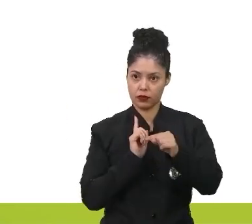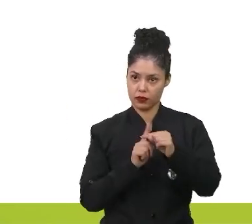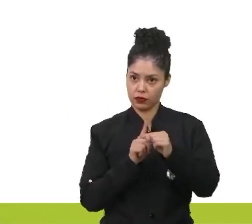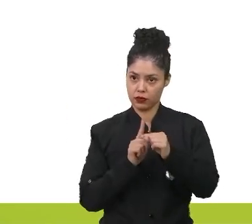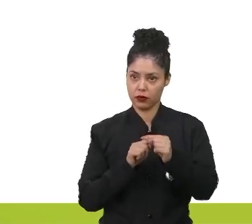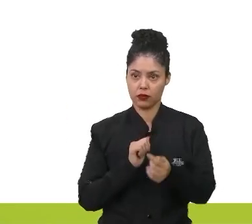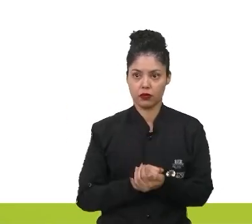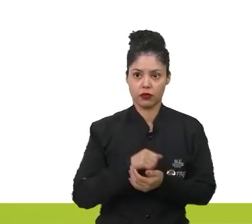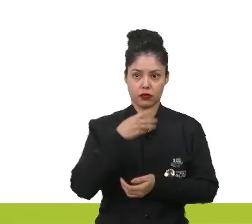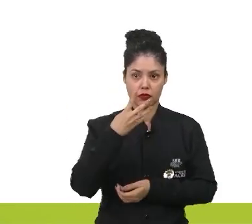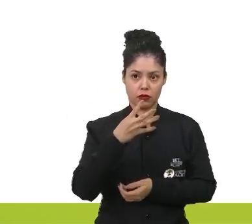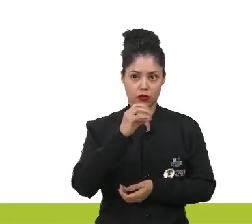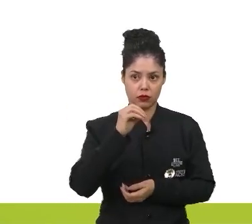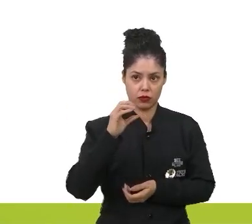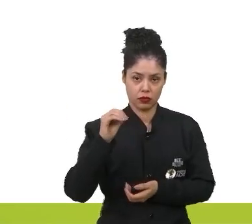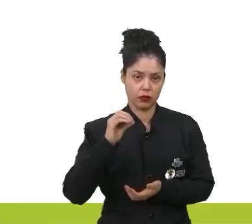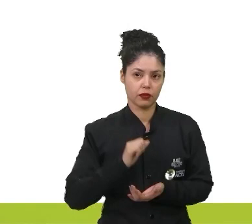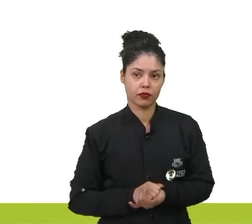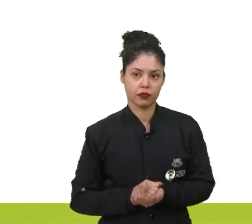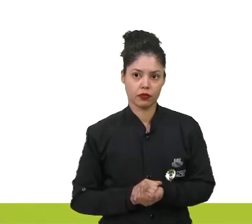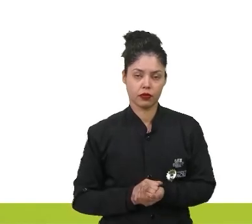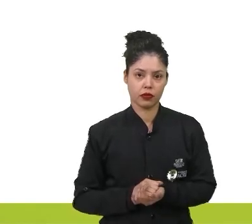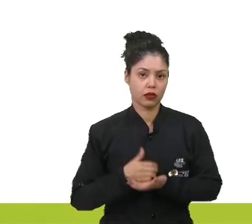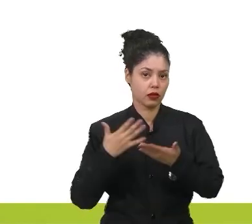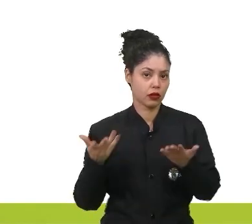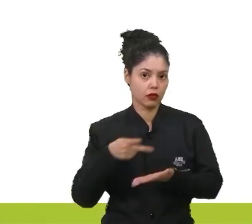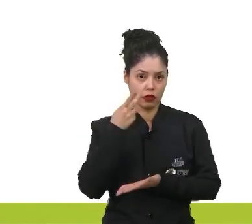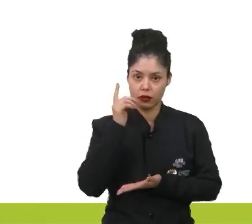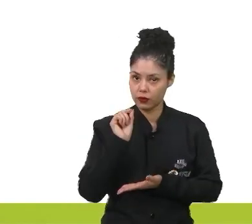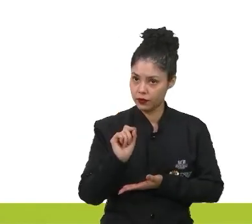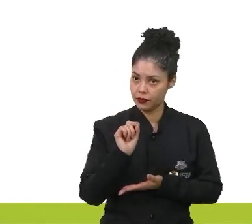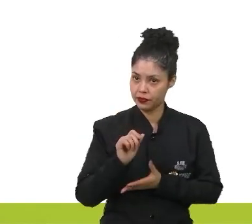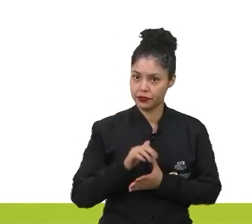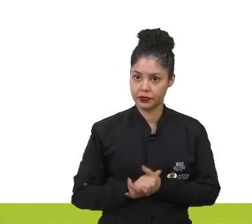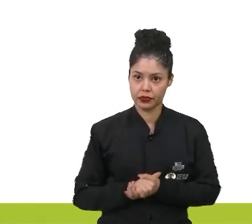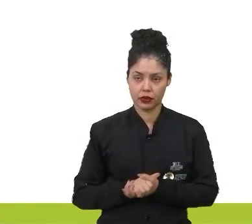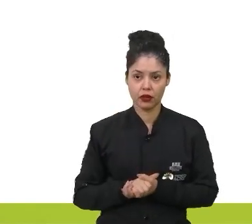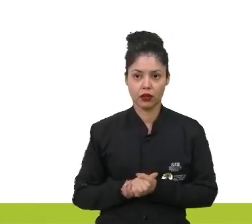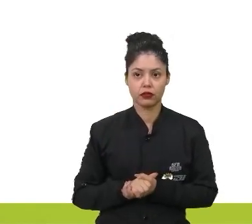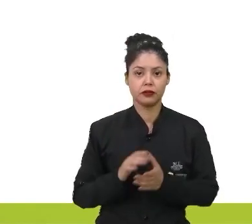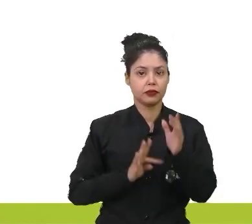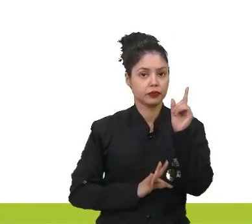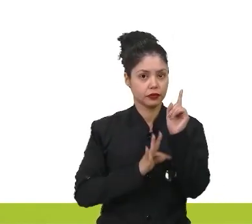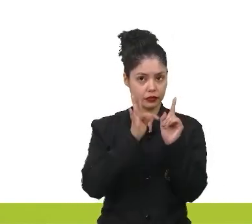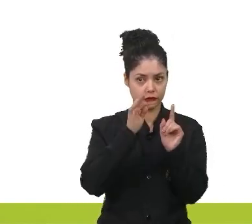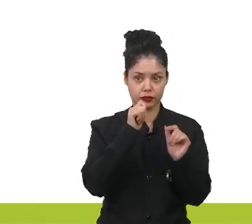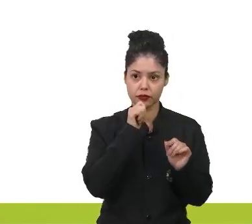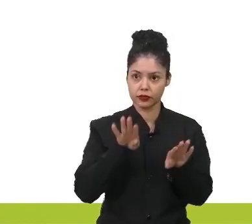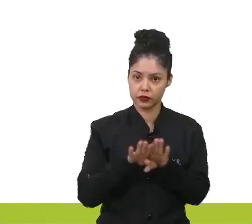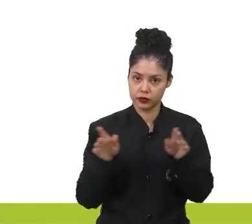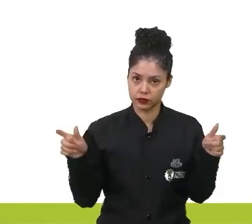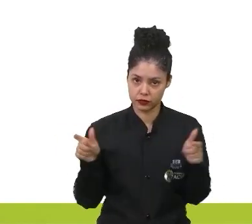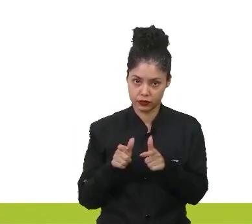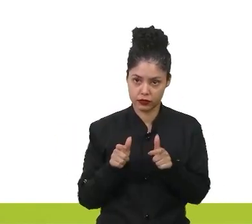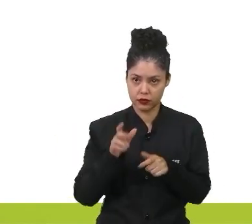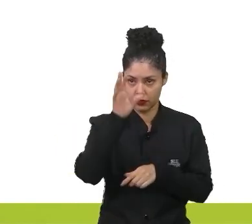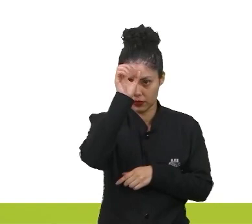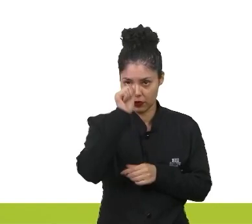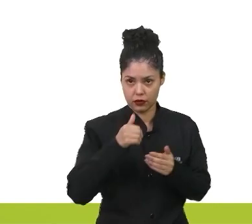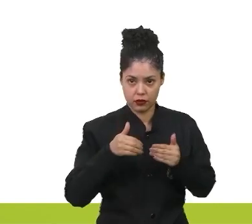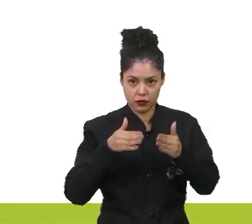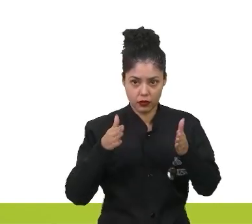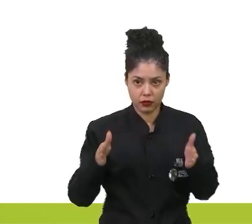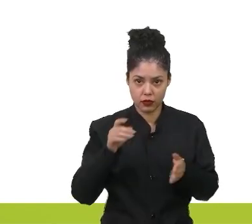mais 400, ele está dizendo o seguinte, ó, que a temperatura mínima aqui que ele pode desligar para poder abrir o